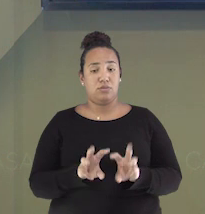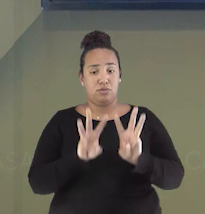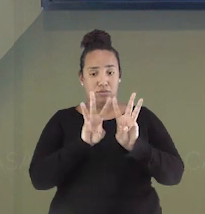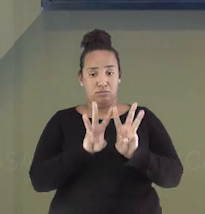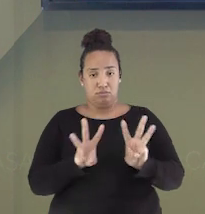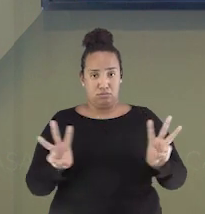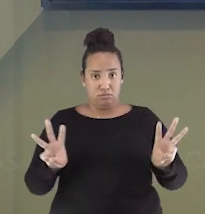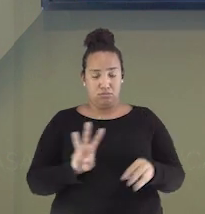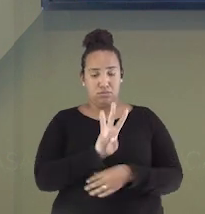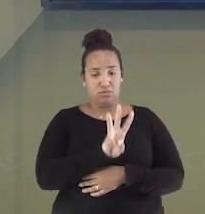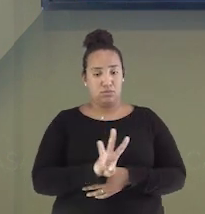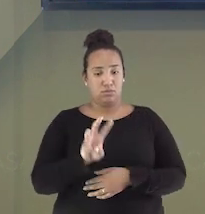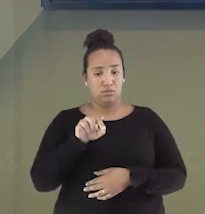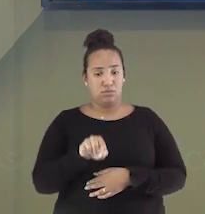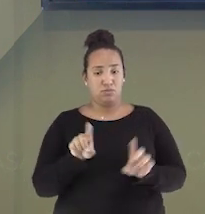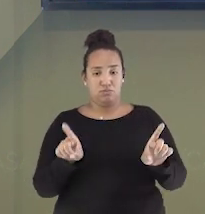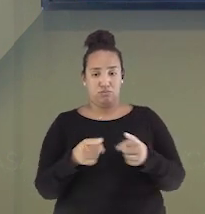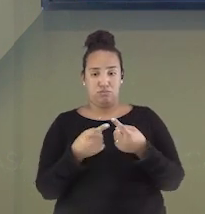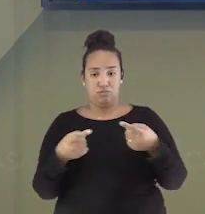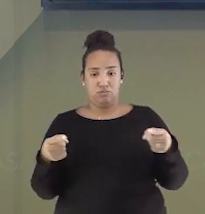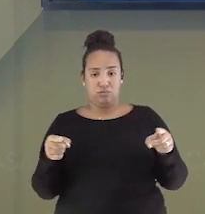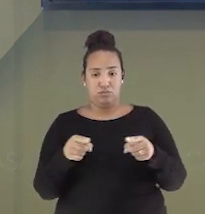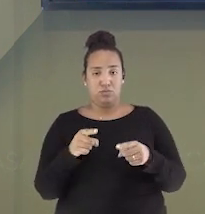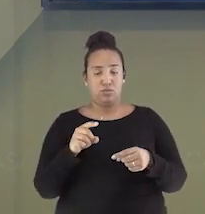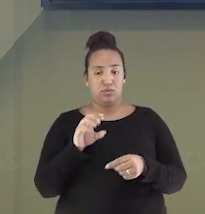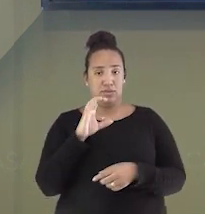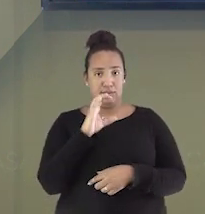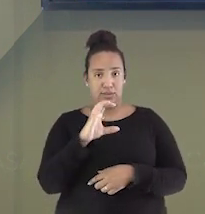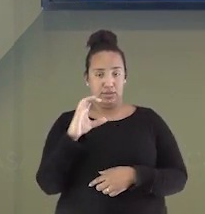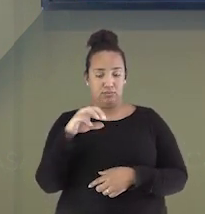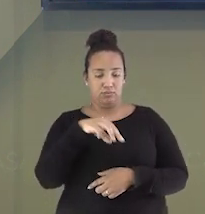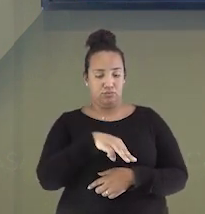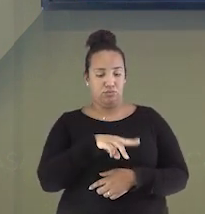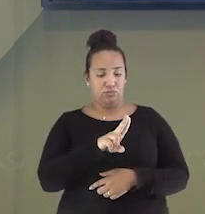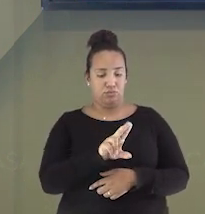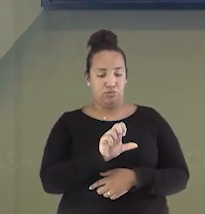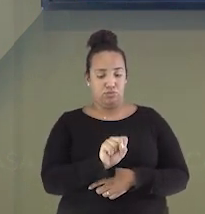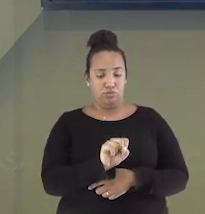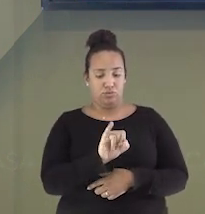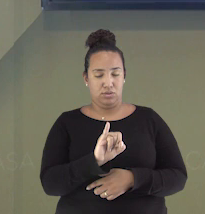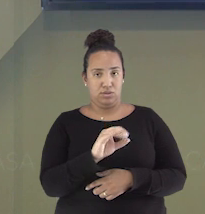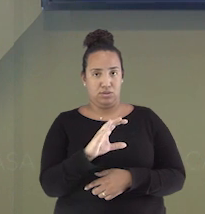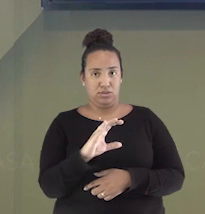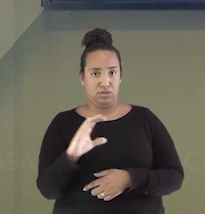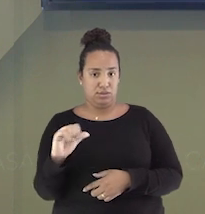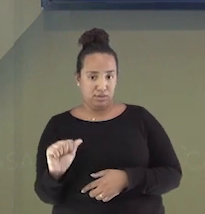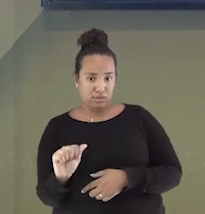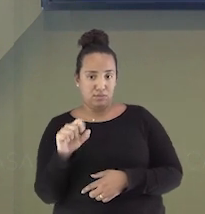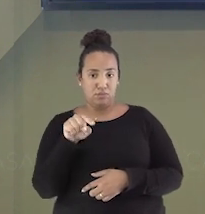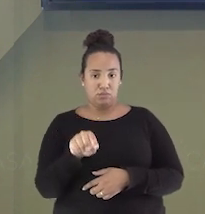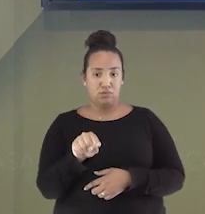endereço é www música com dois cês música